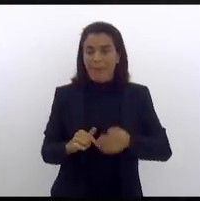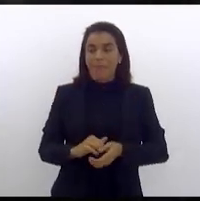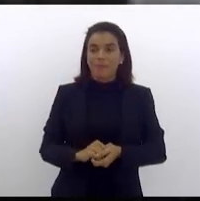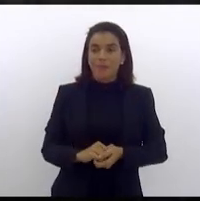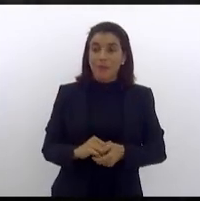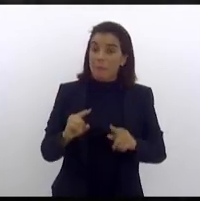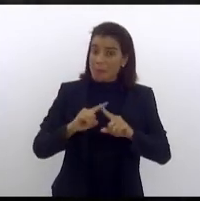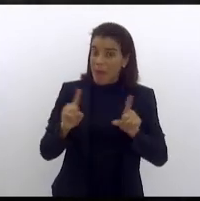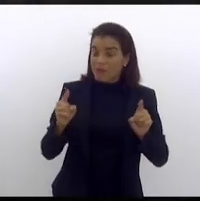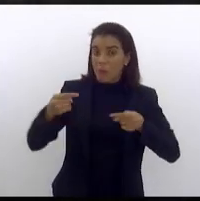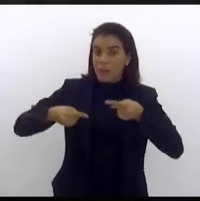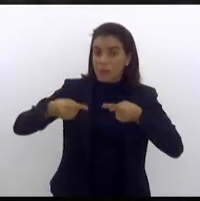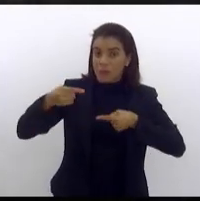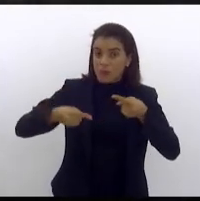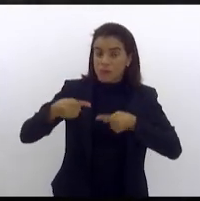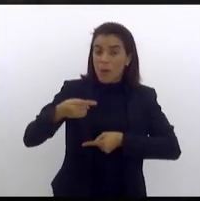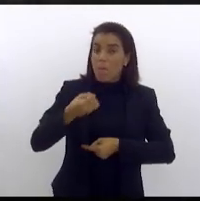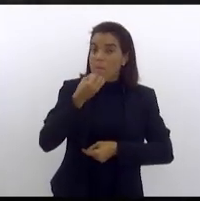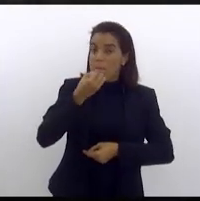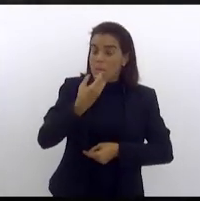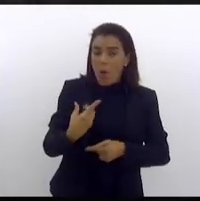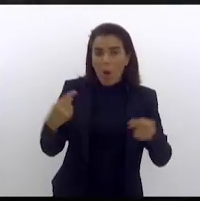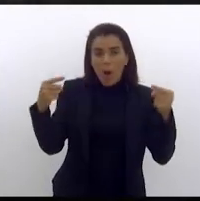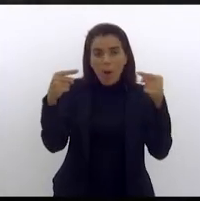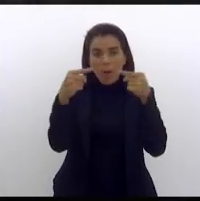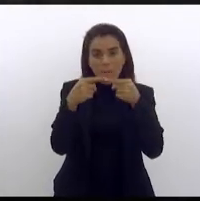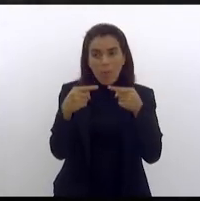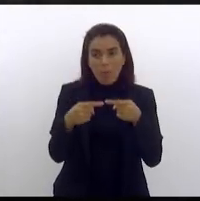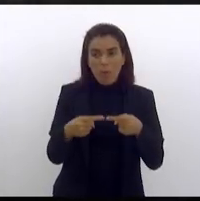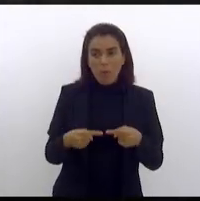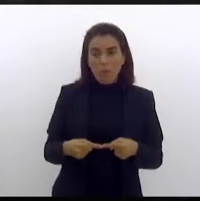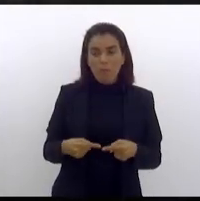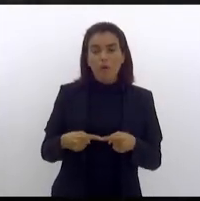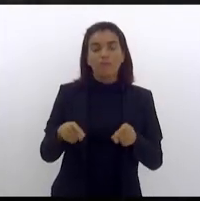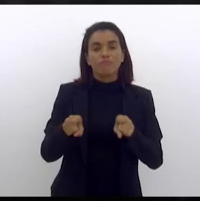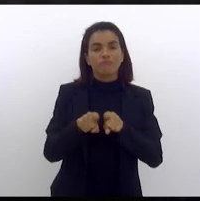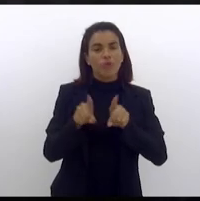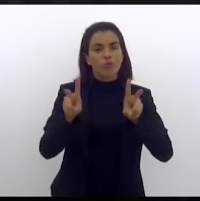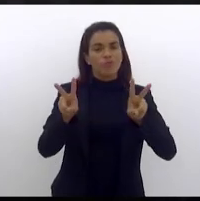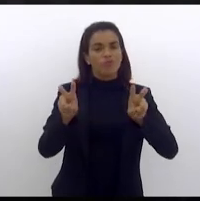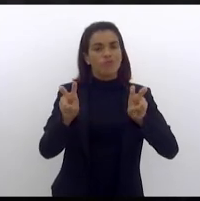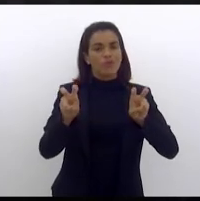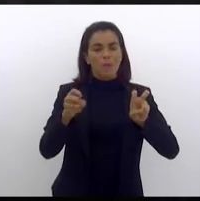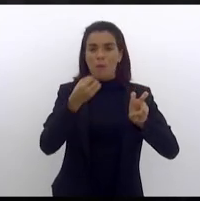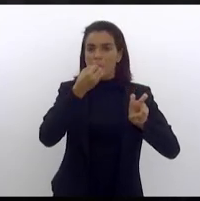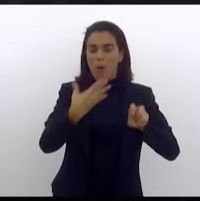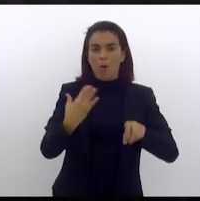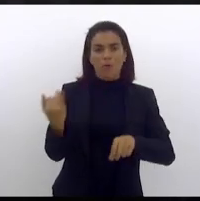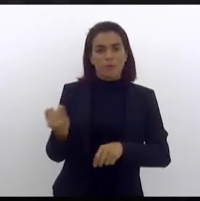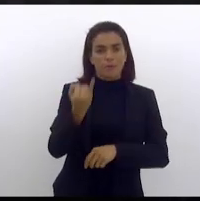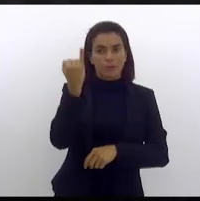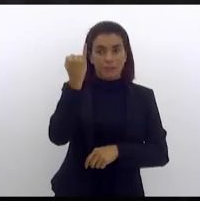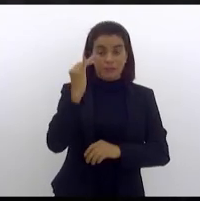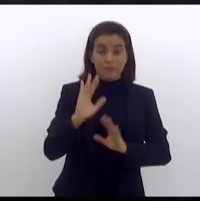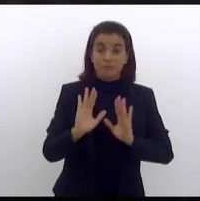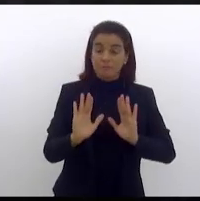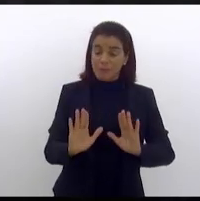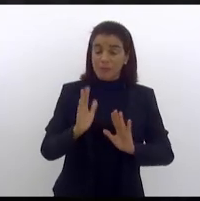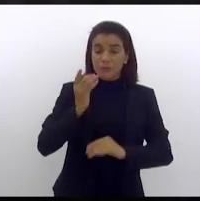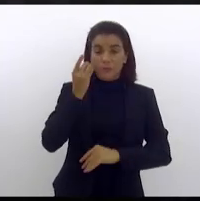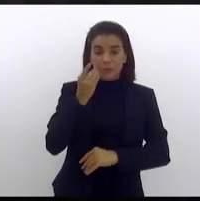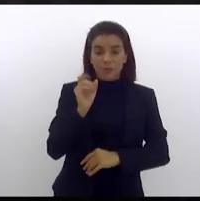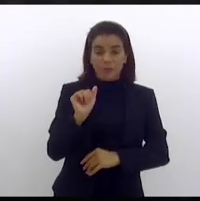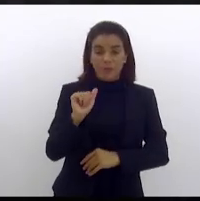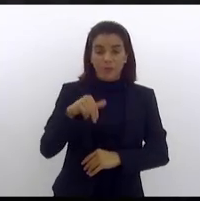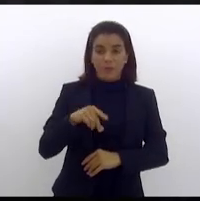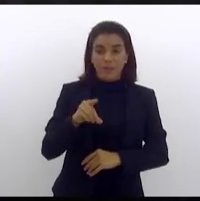ET são muito apropriada para um tema absolutamente relevante mas lá o deputado André